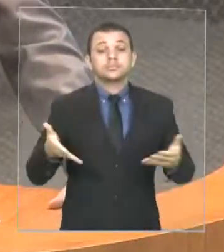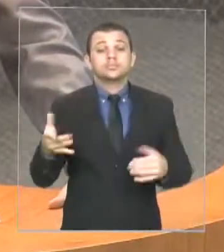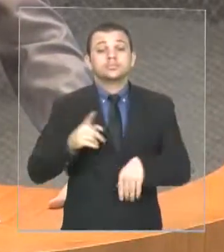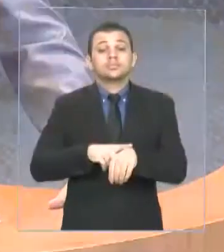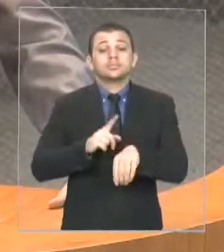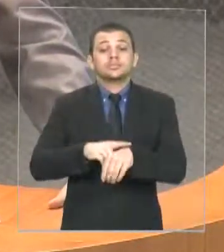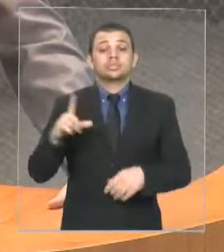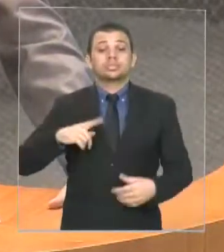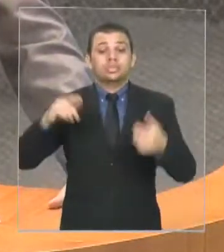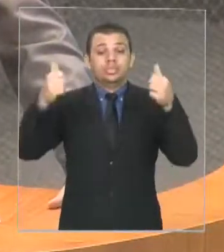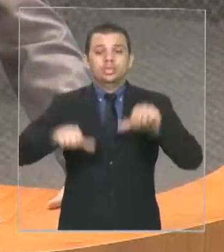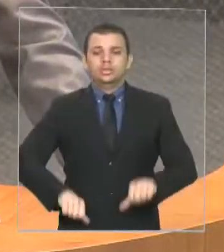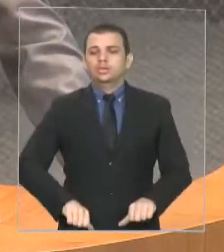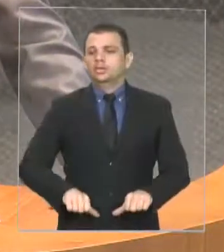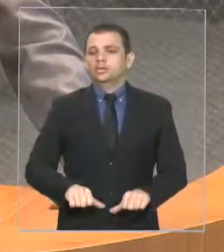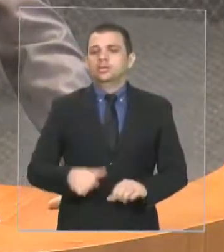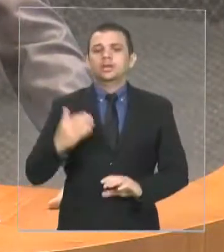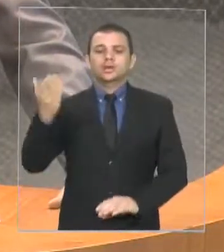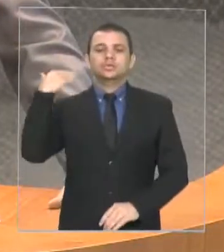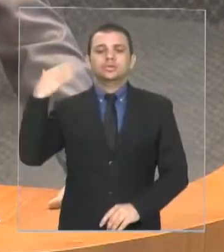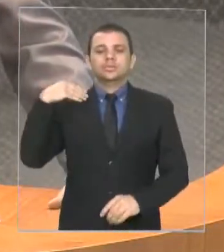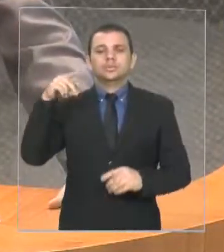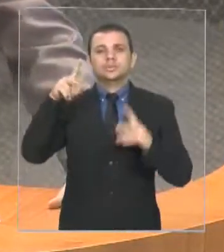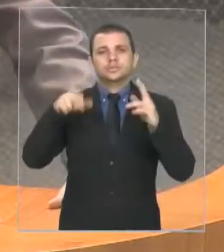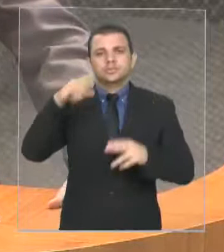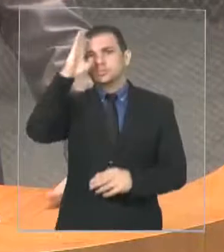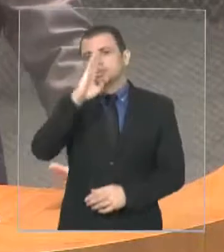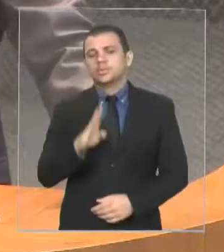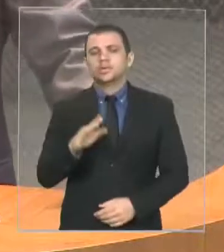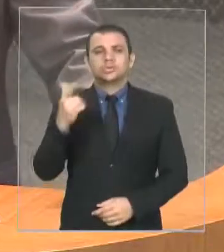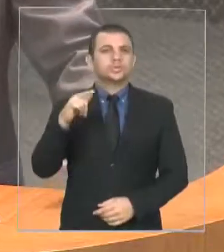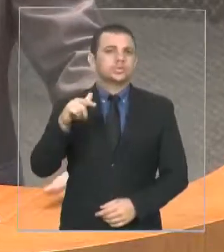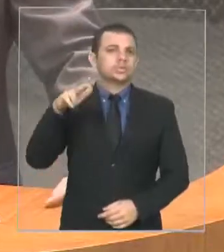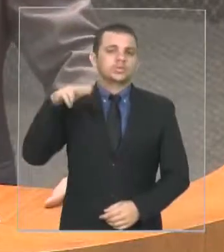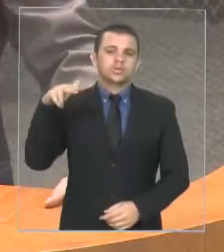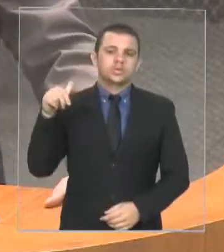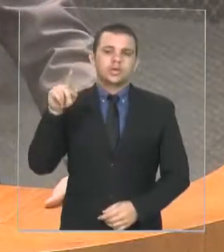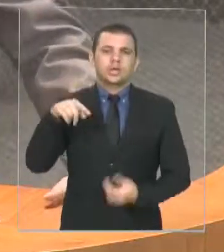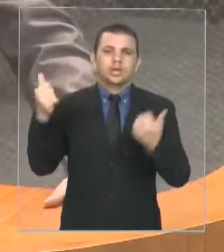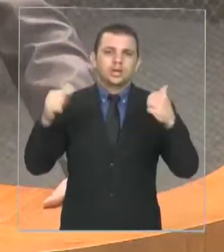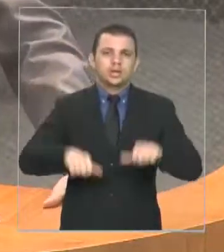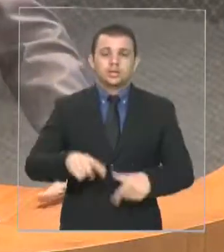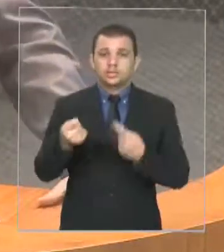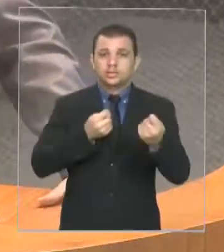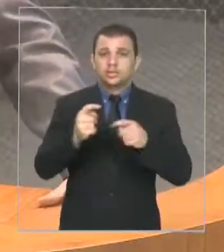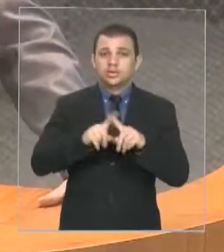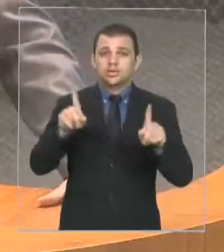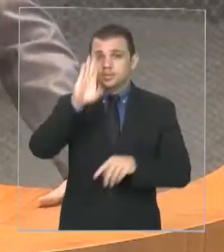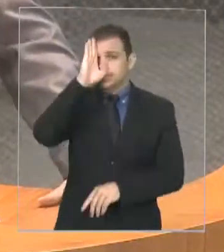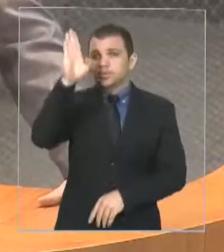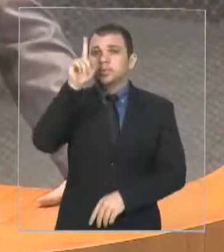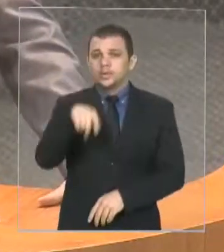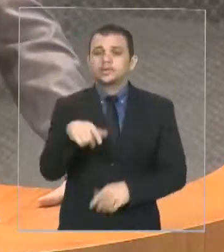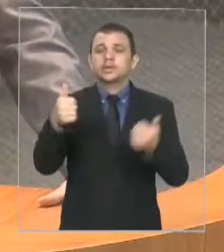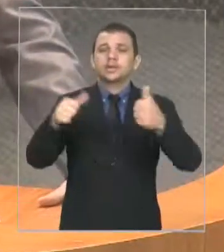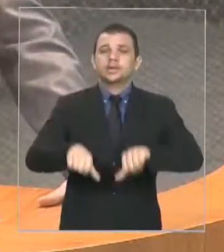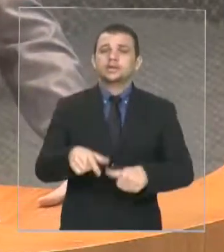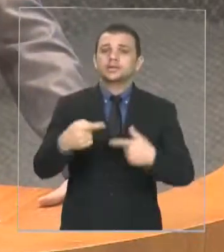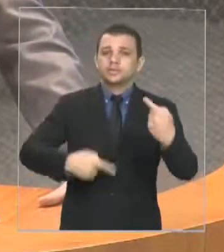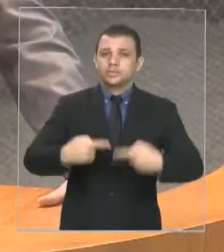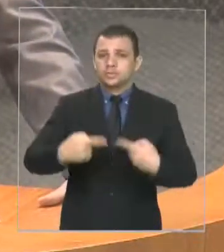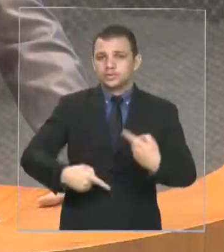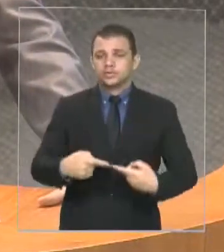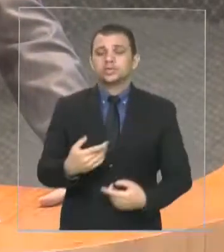precedentes na história brasileira, uma crise econômica, mas sobretudo política, um